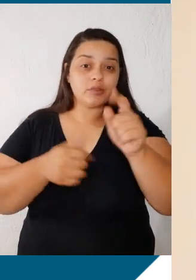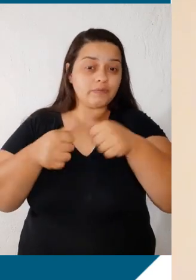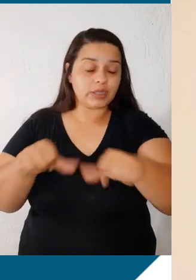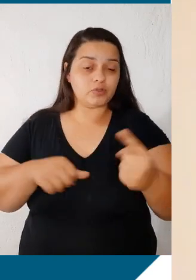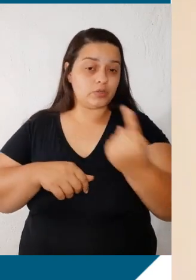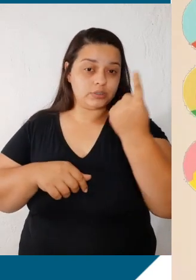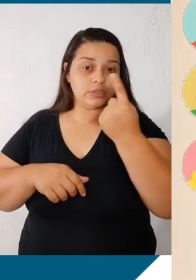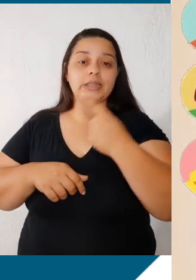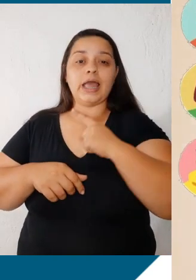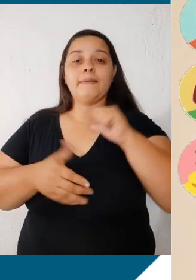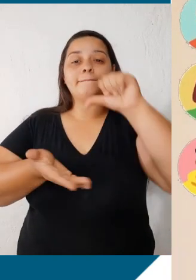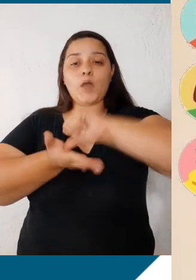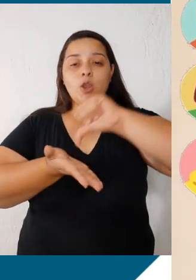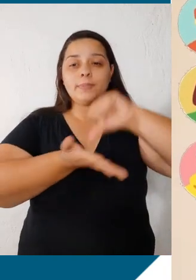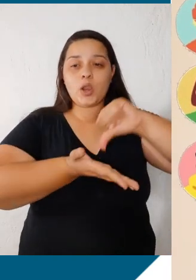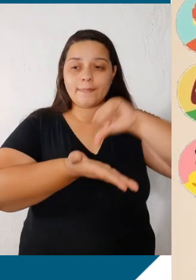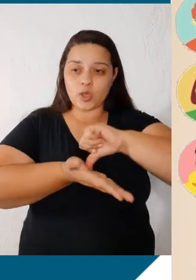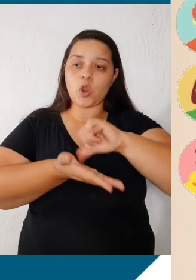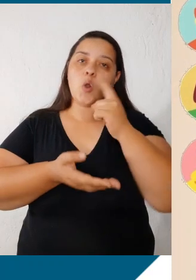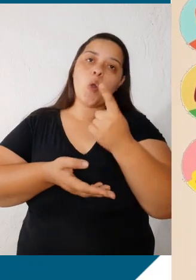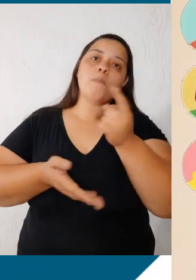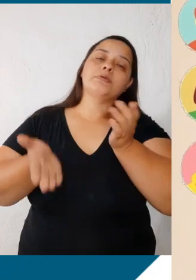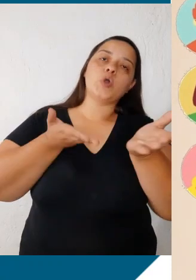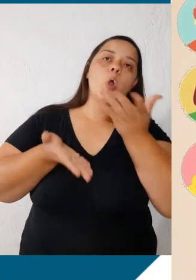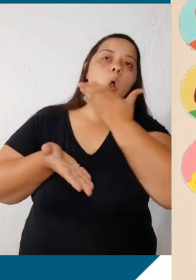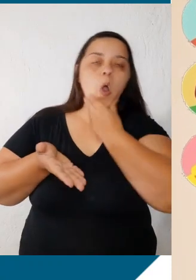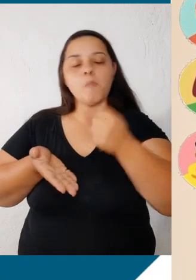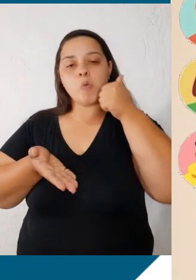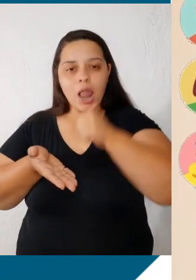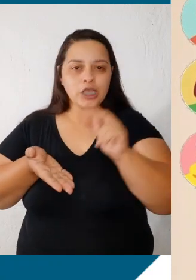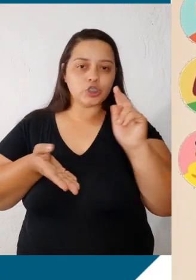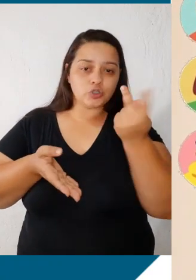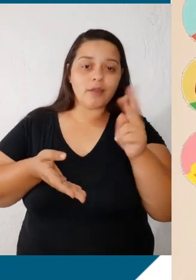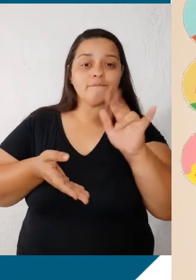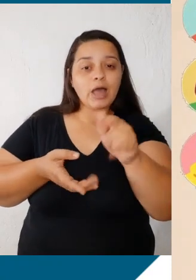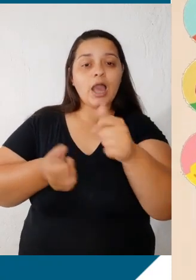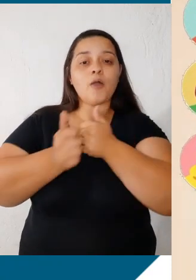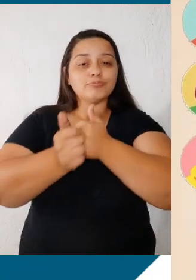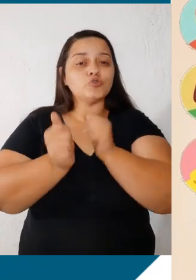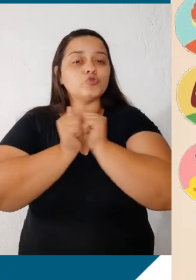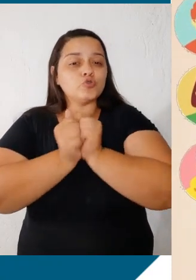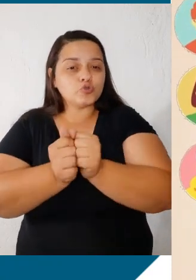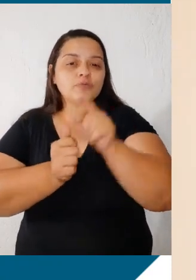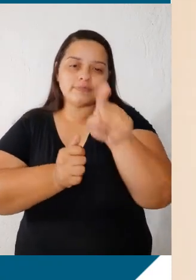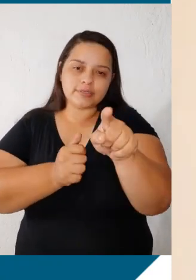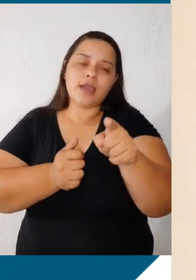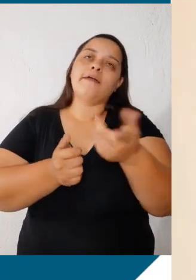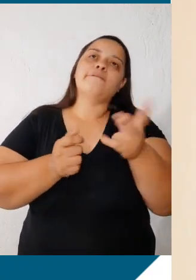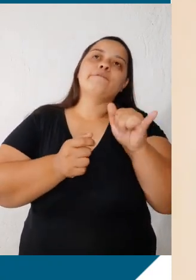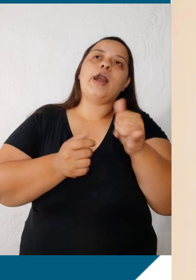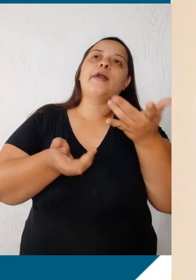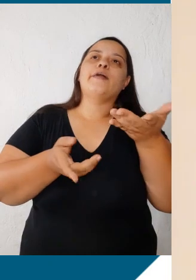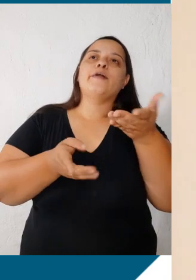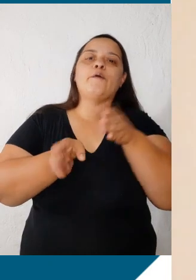sozinho. Em cada polo, um mediador ou uma mediadora de história vai te acompanhar de diversas maneiras,